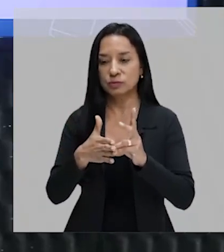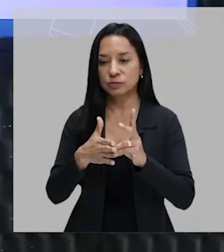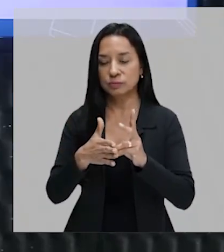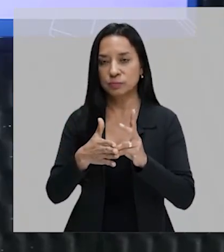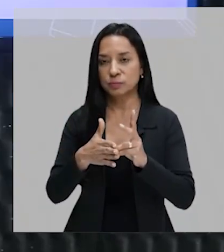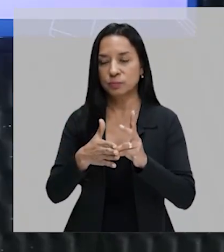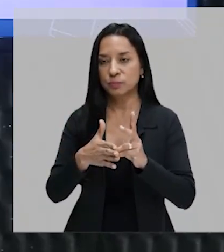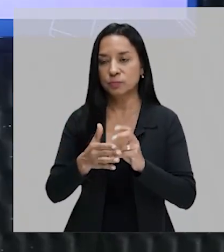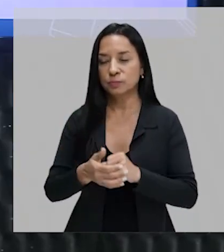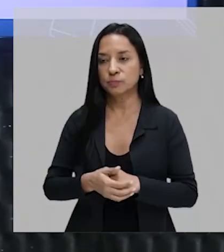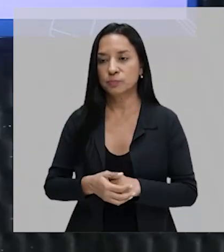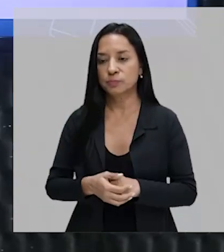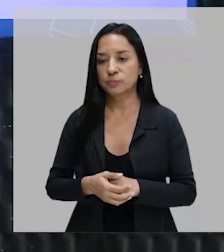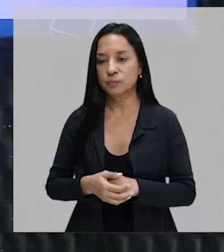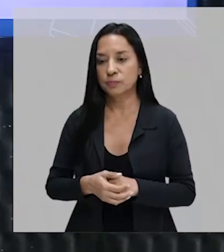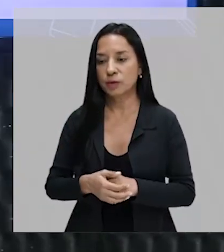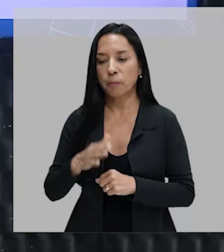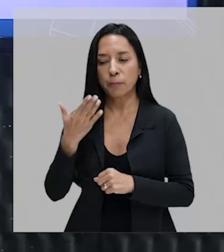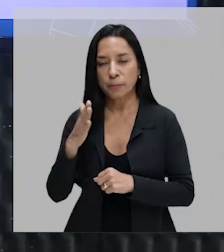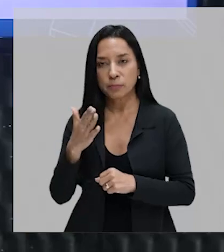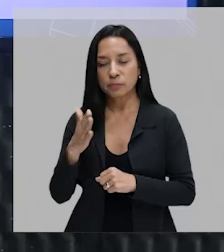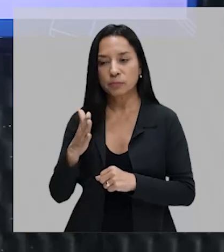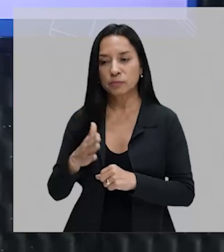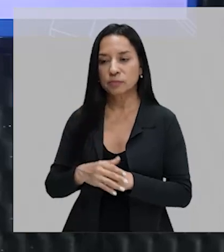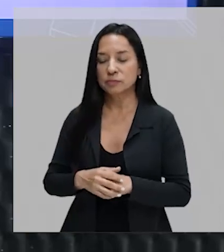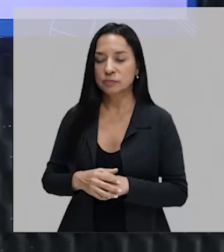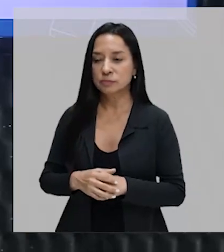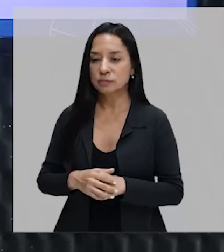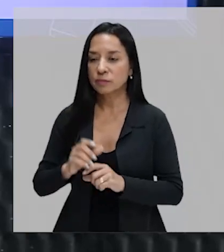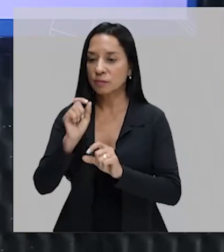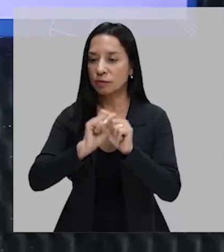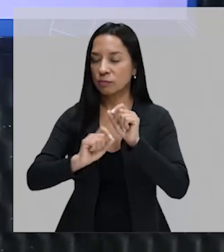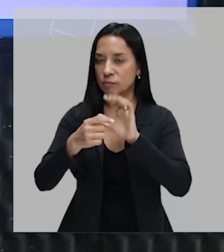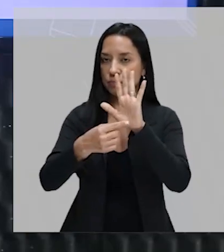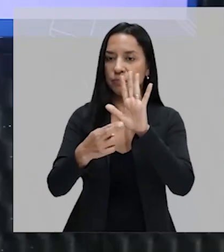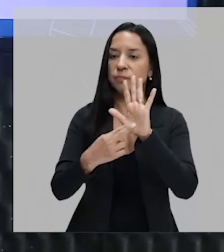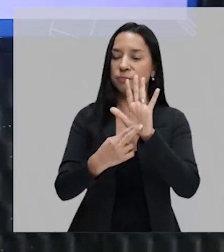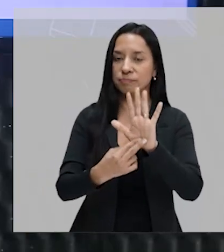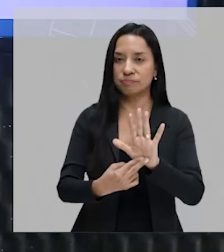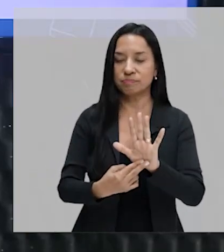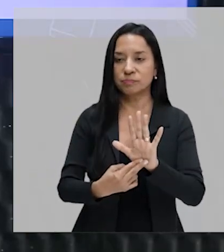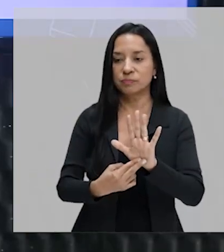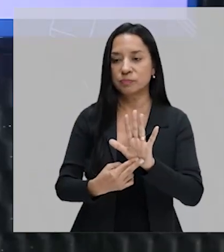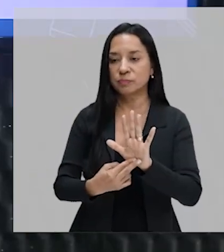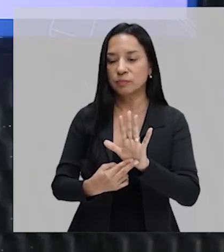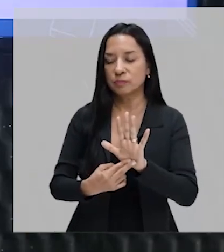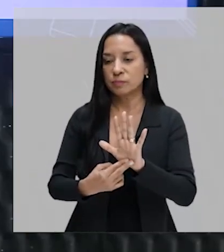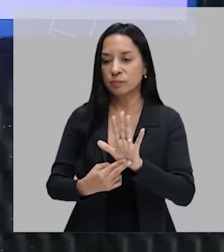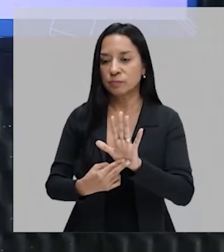820 mil indígenas, aproximadamente, tá? Que vão representar